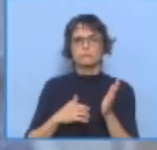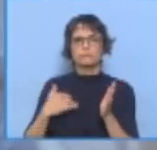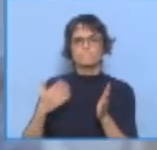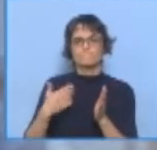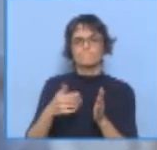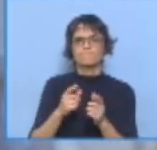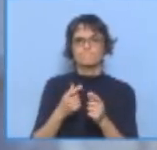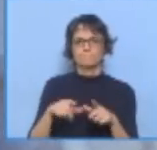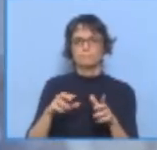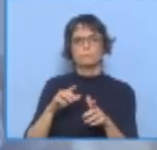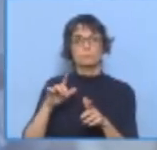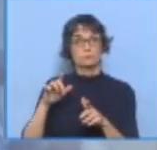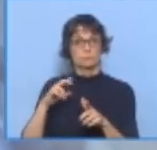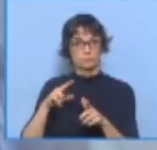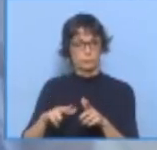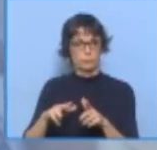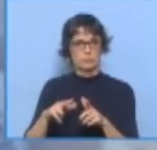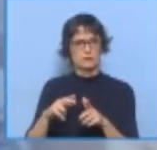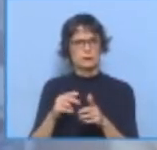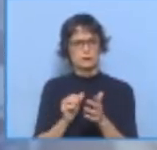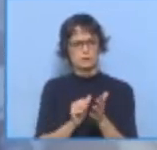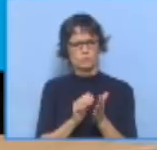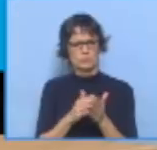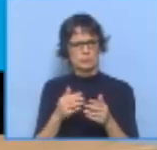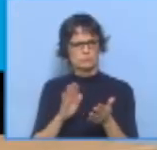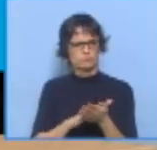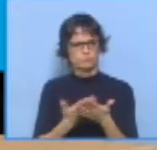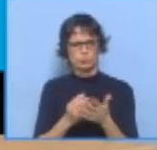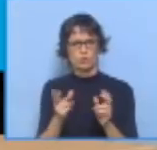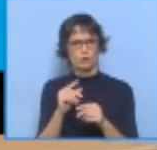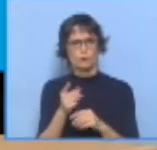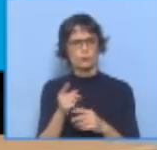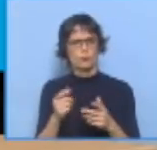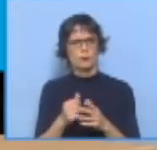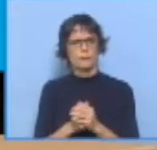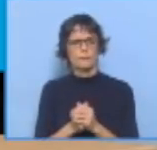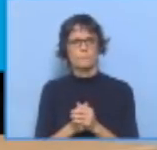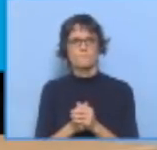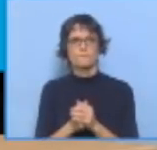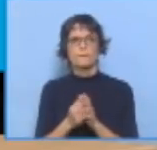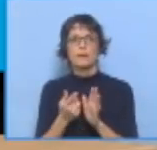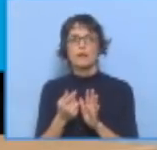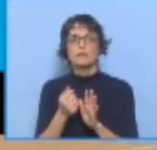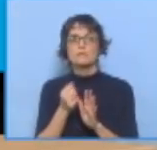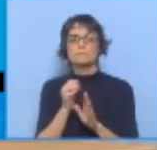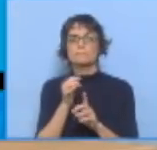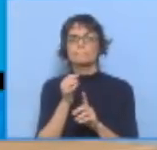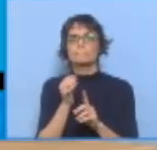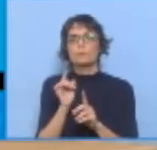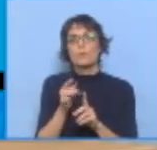de novo em relação a muitas que nós já conhecemos? Permita-me uma pequena correção, não devia começar por aí,